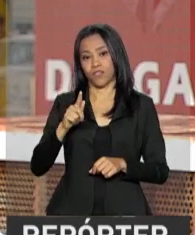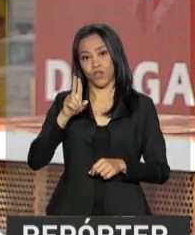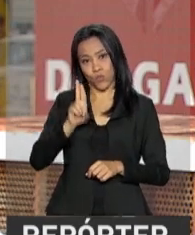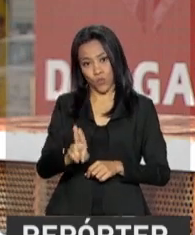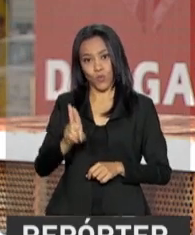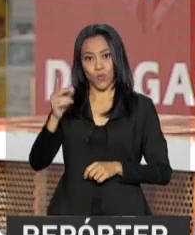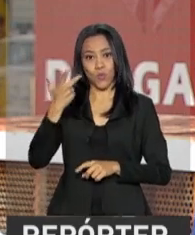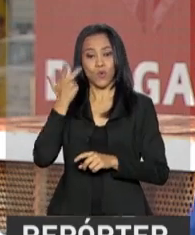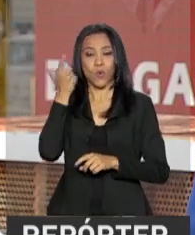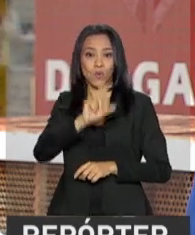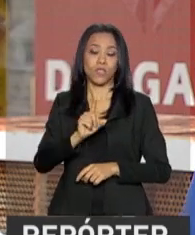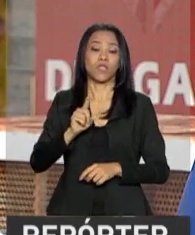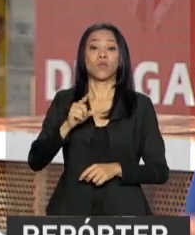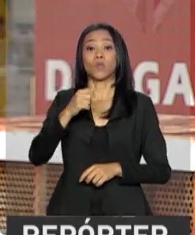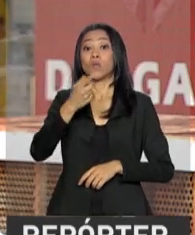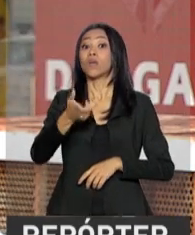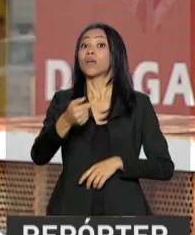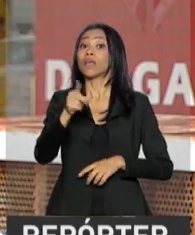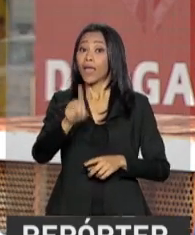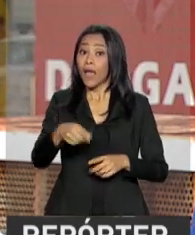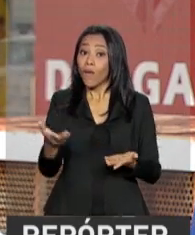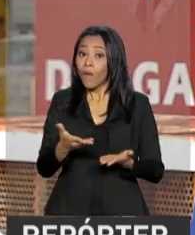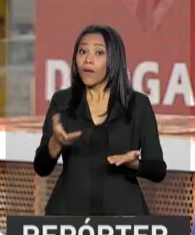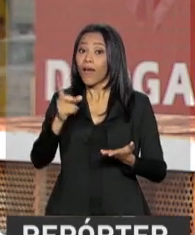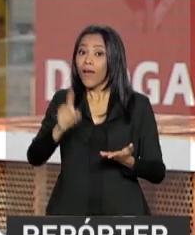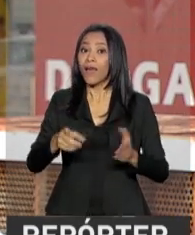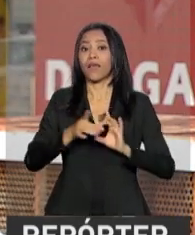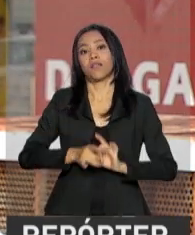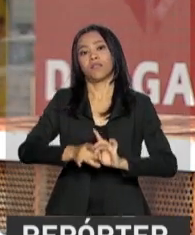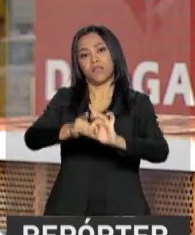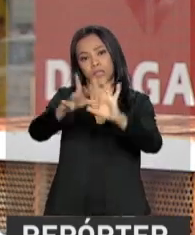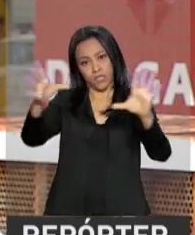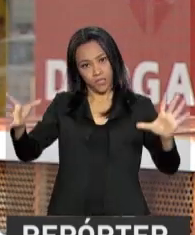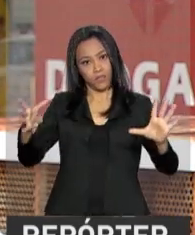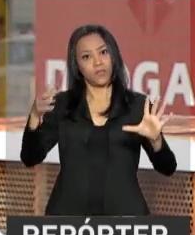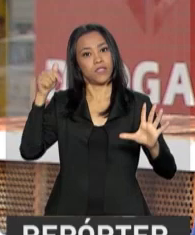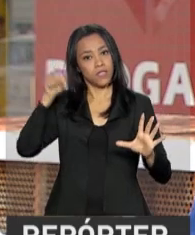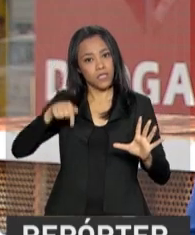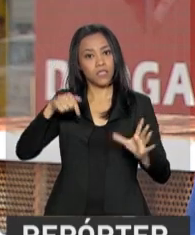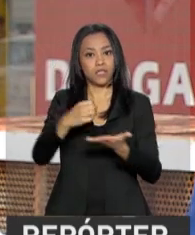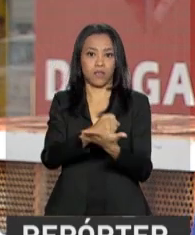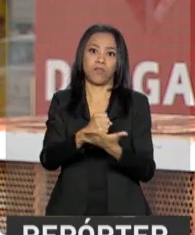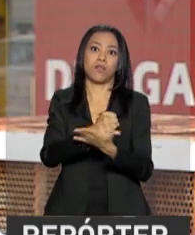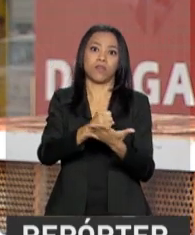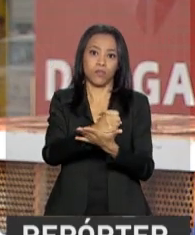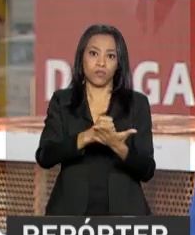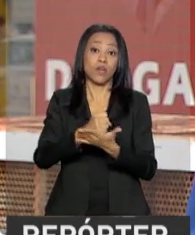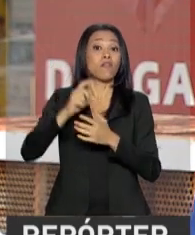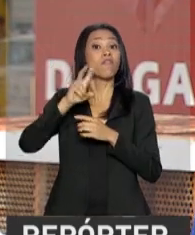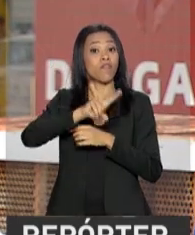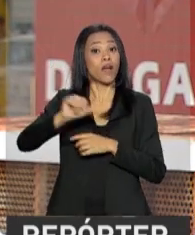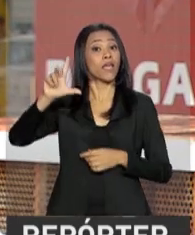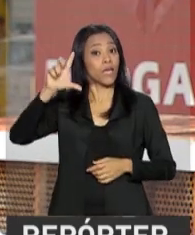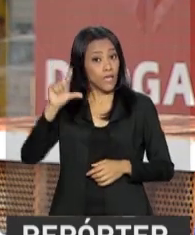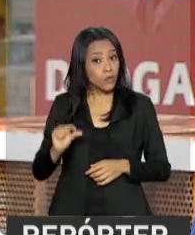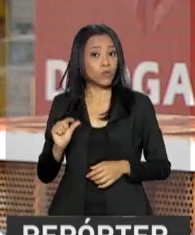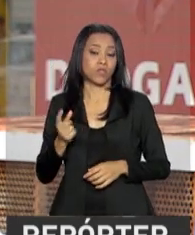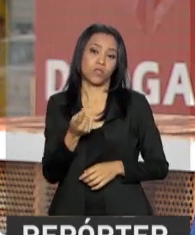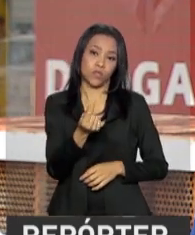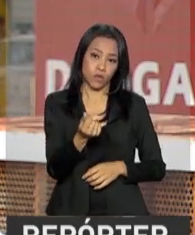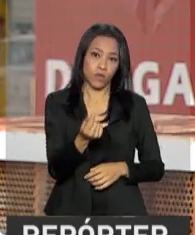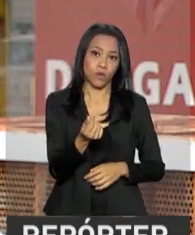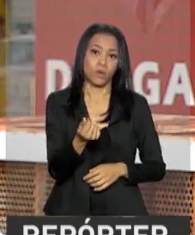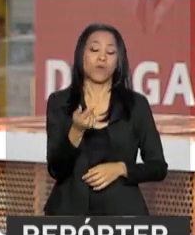de justiça que torna pública a patente dos o lyris deve diminuir o preço desse medicamento e